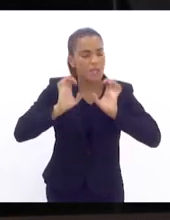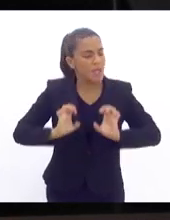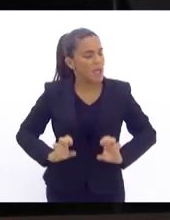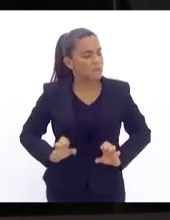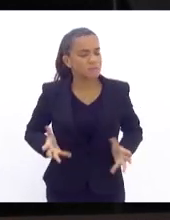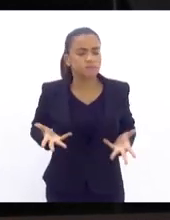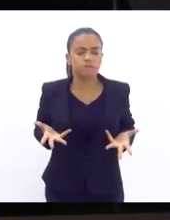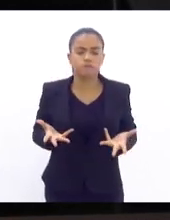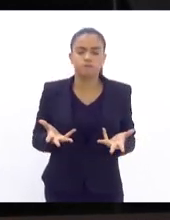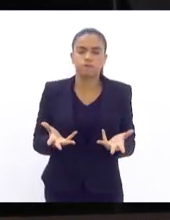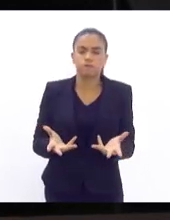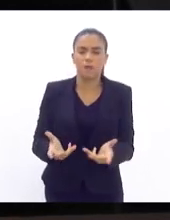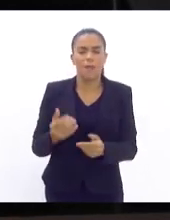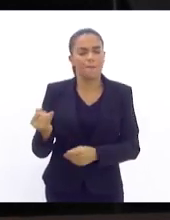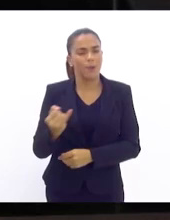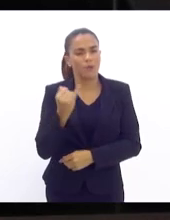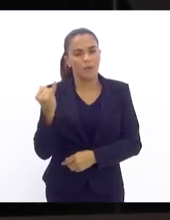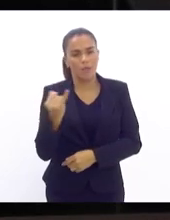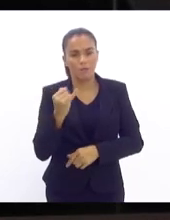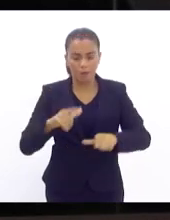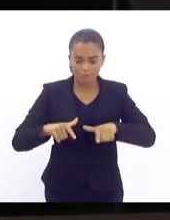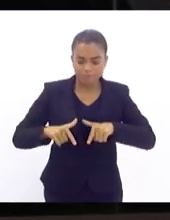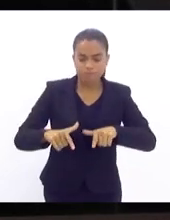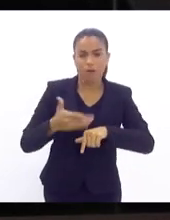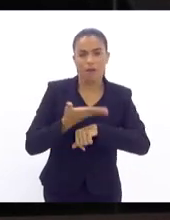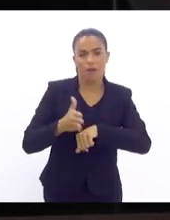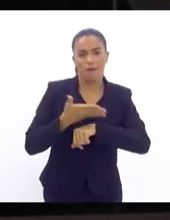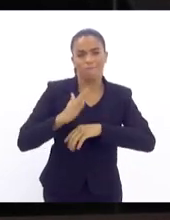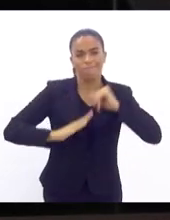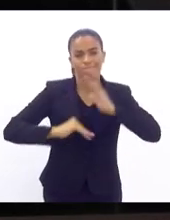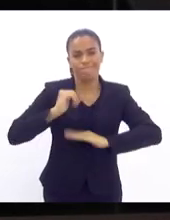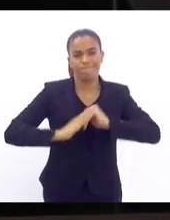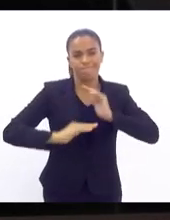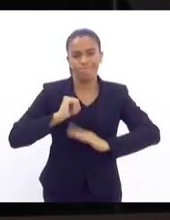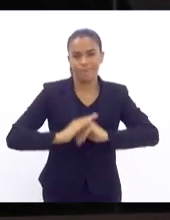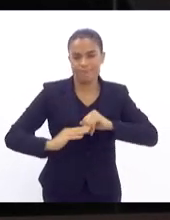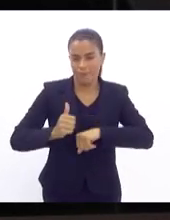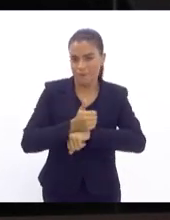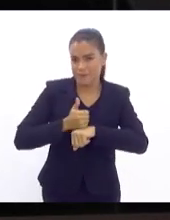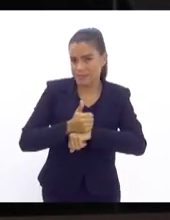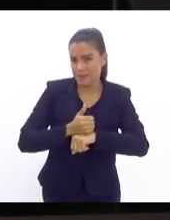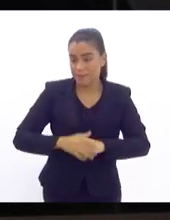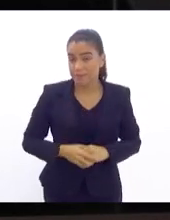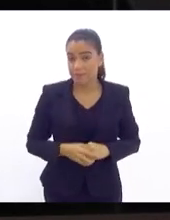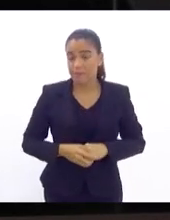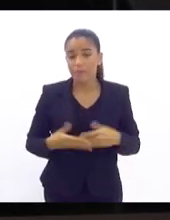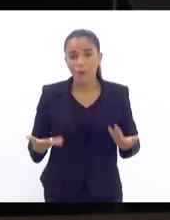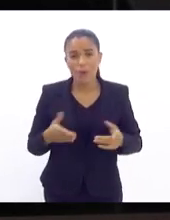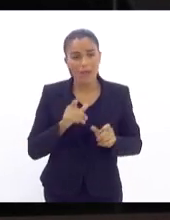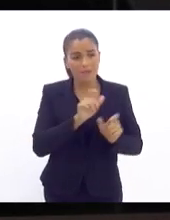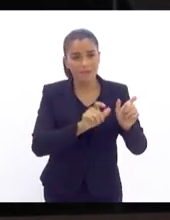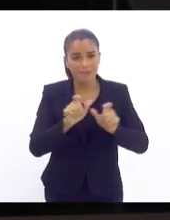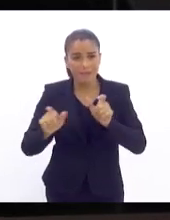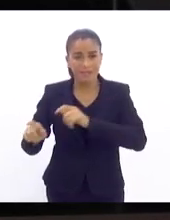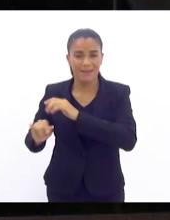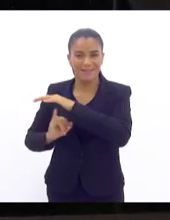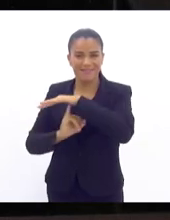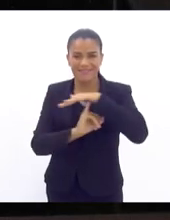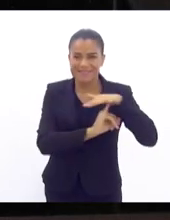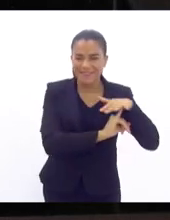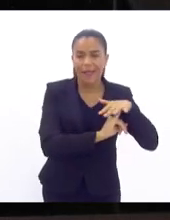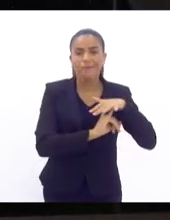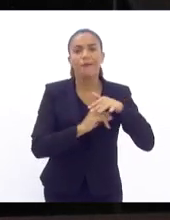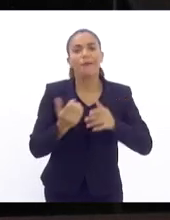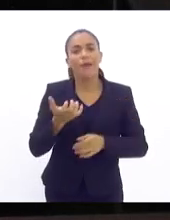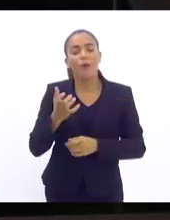para o exercício da profissão, né? Então, essas entidades hoje, elas querem chamar a